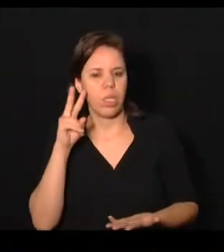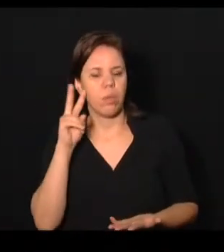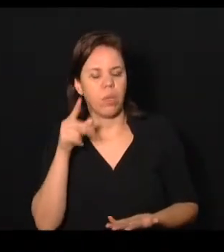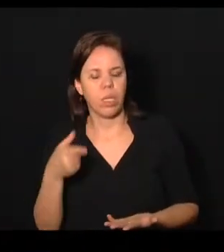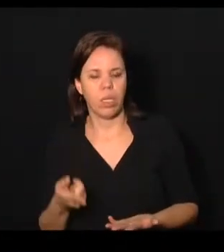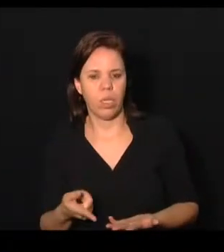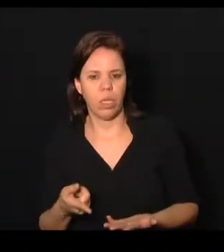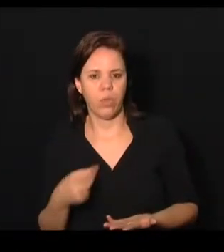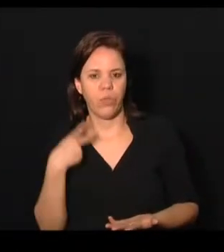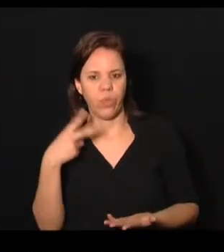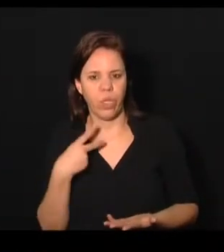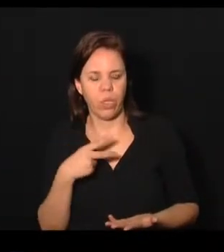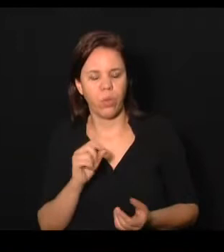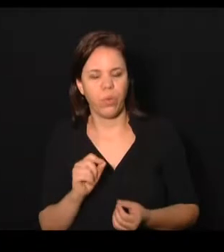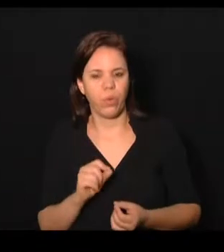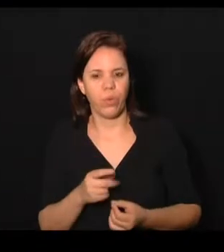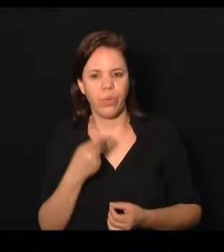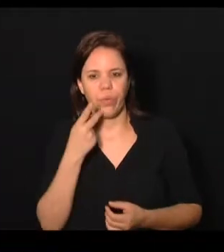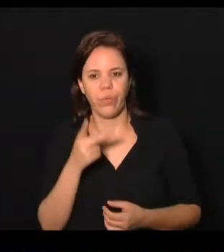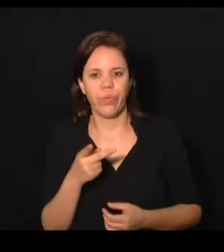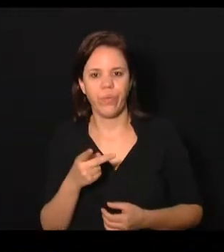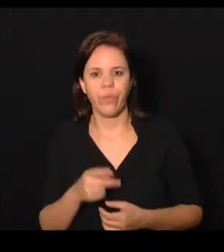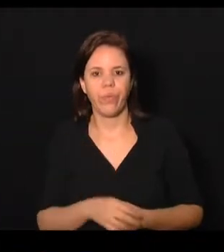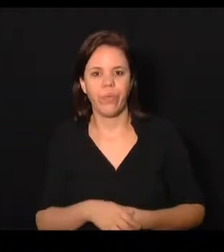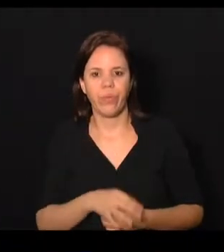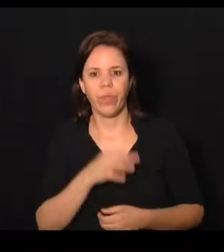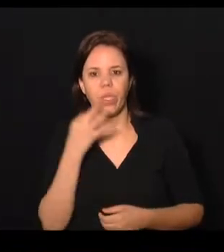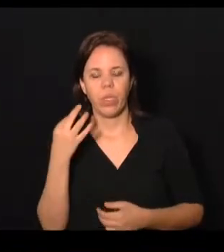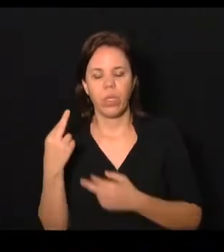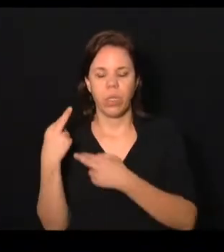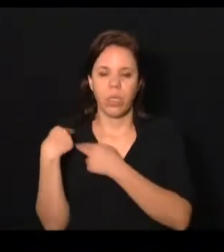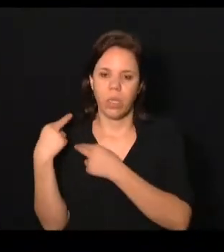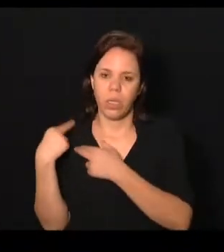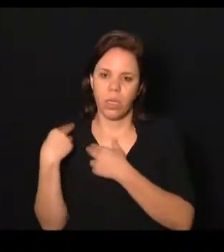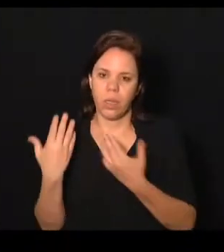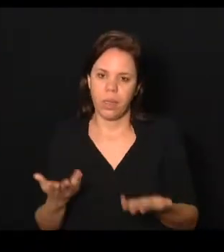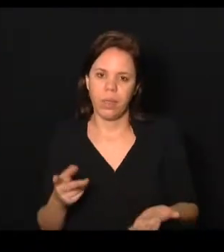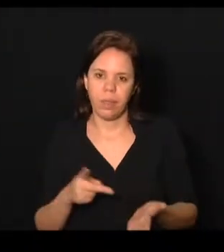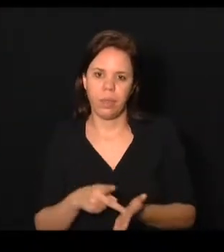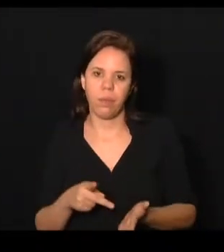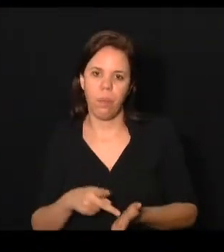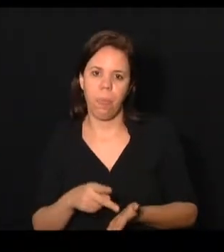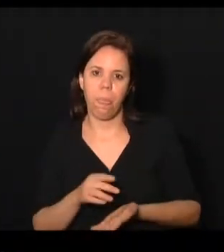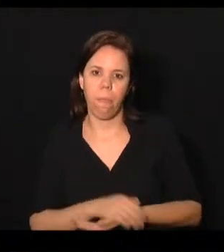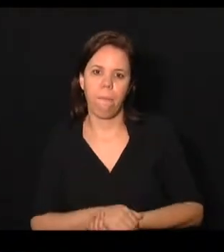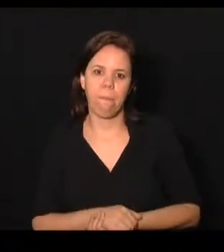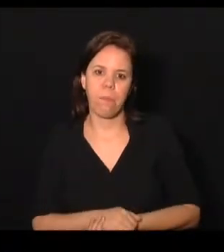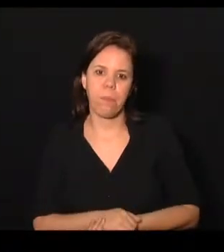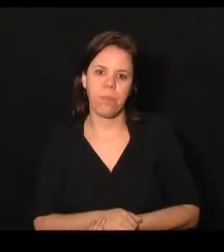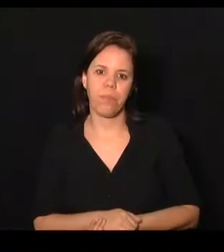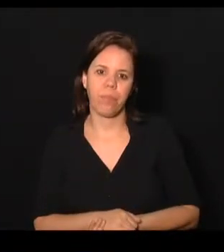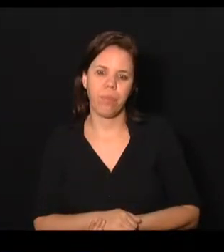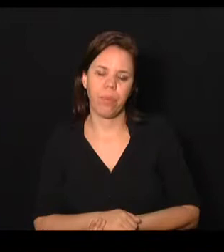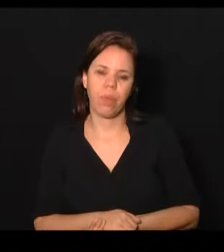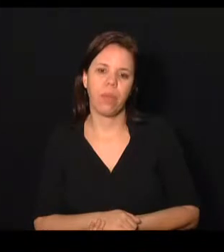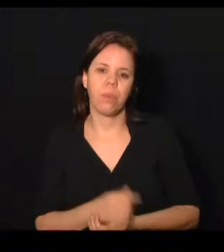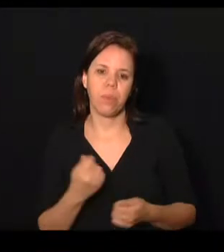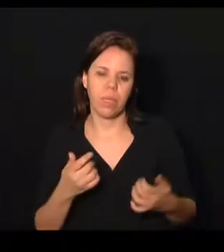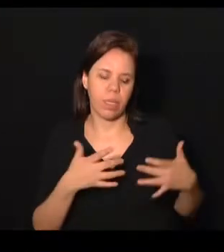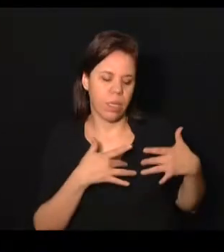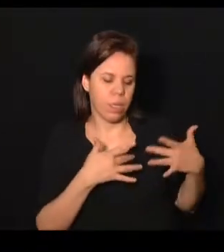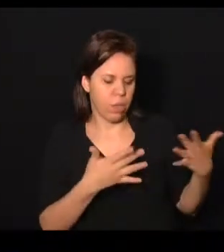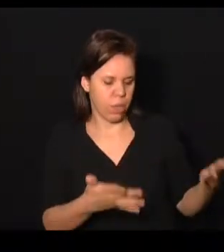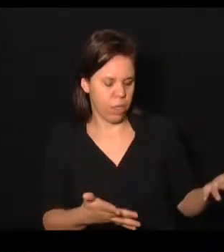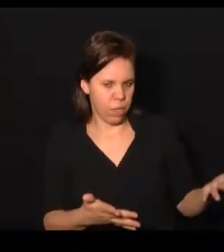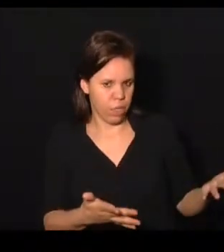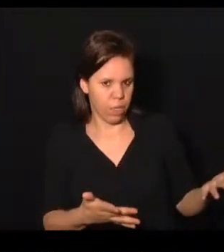vereador lembrou de forma brilhante, a questão da responsabilidade mesmo, né? A gente tem que dar, mas quando tem